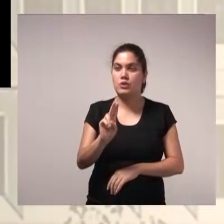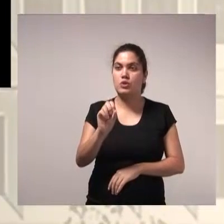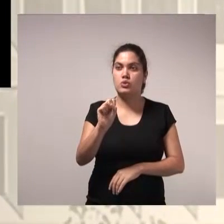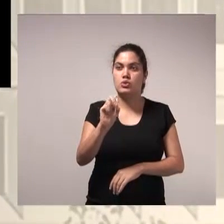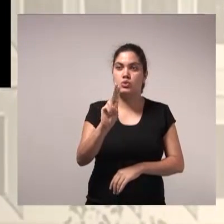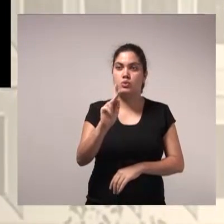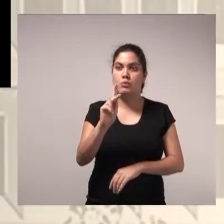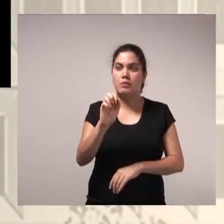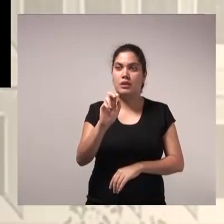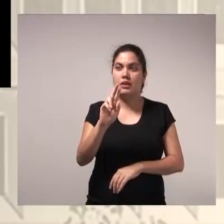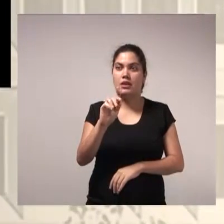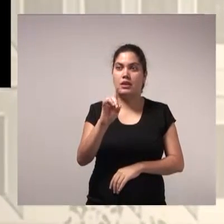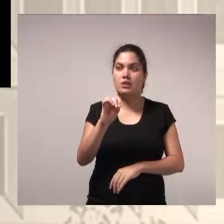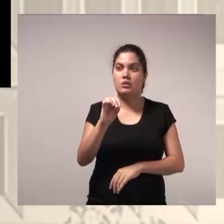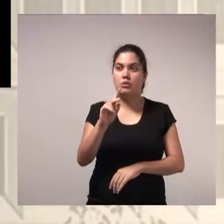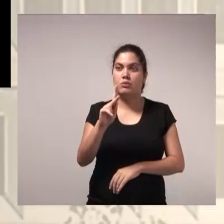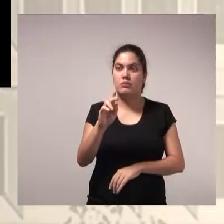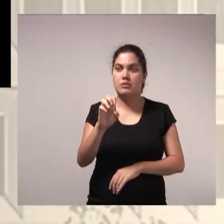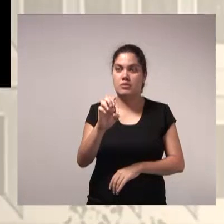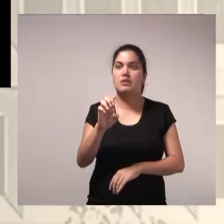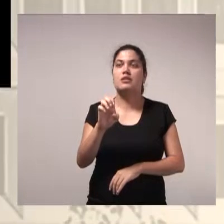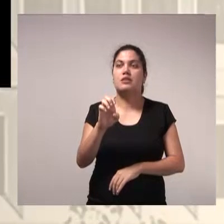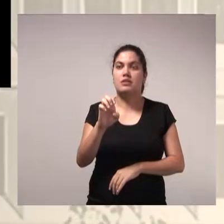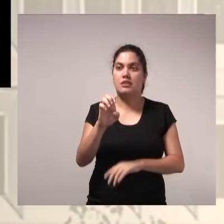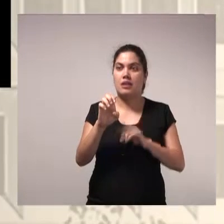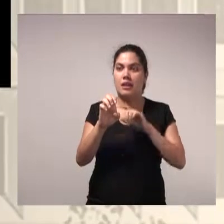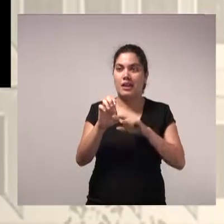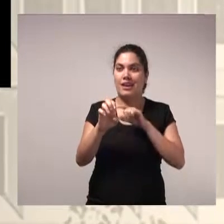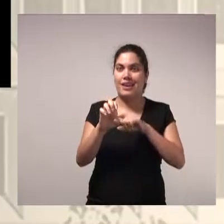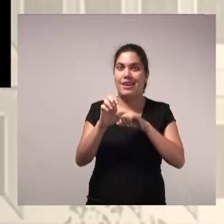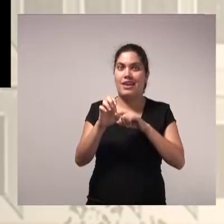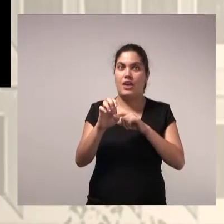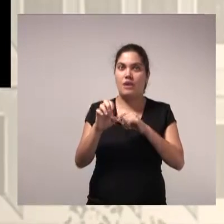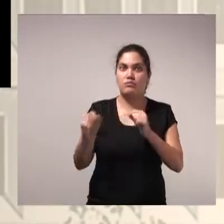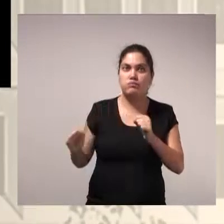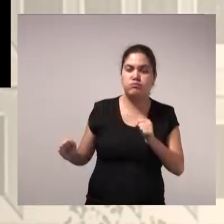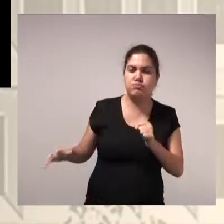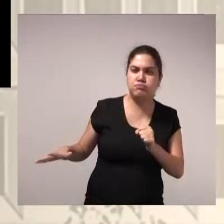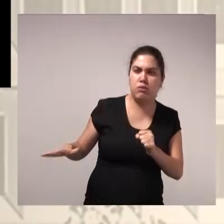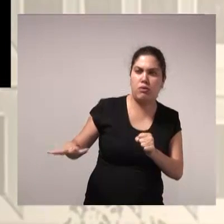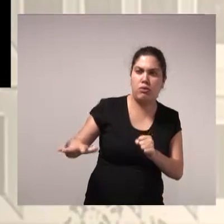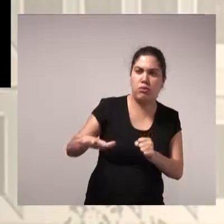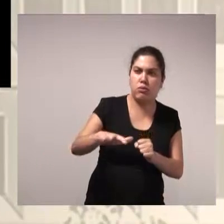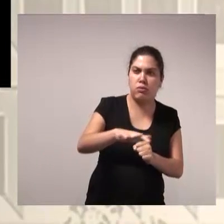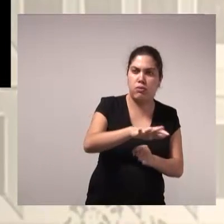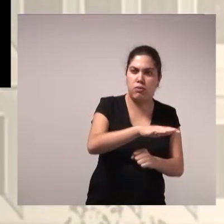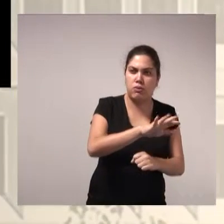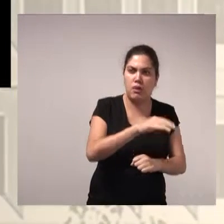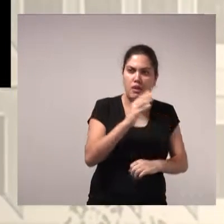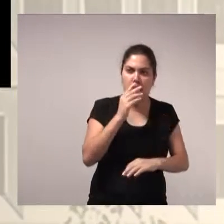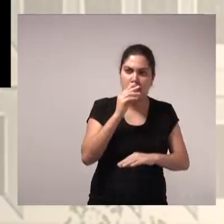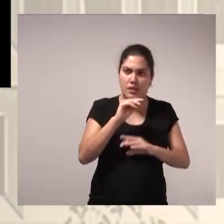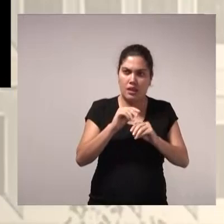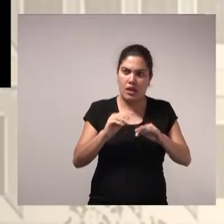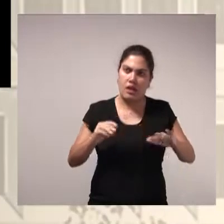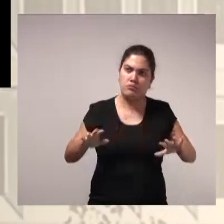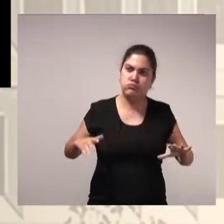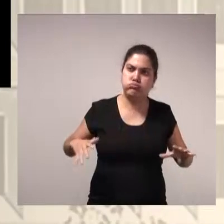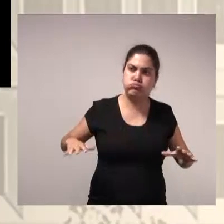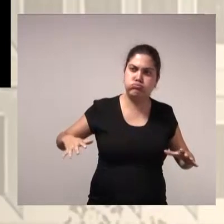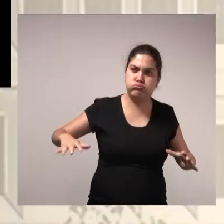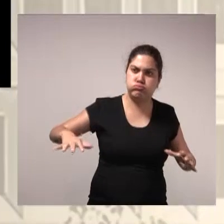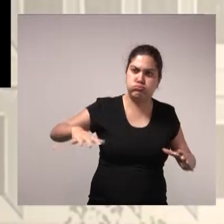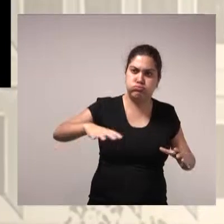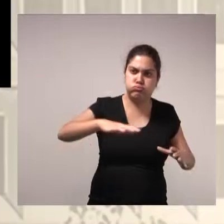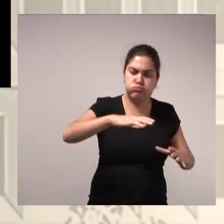superadobe. O superadobe é o enchimento desses grandes sacos com terra. Você enche o saco com